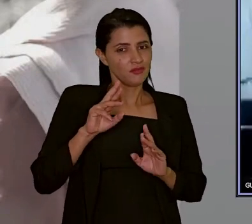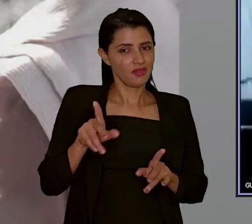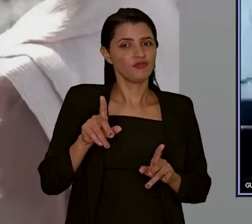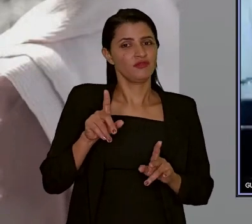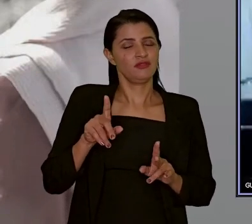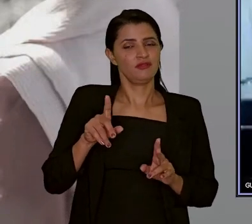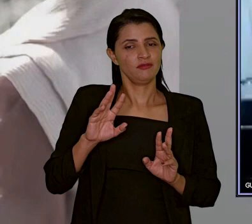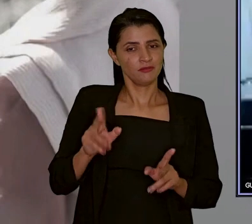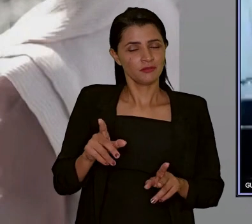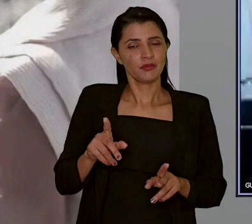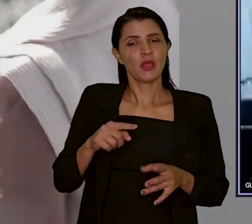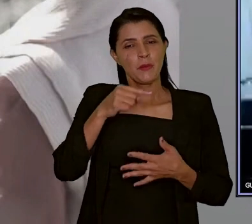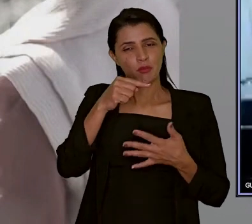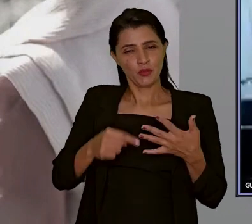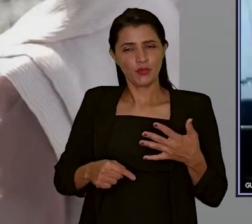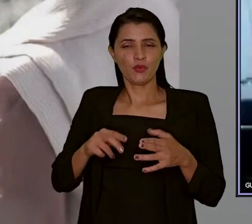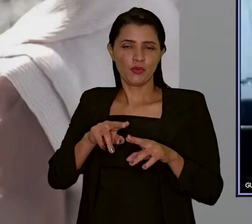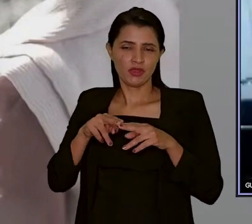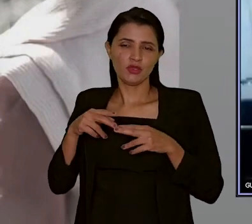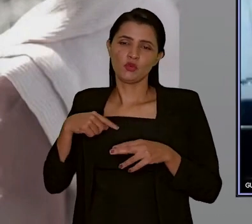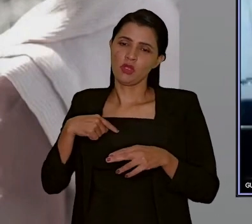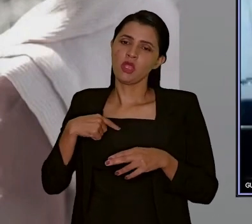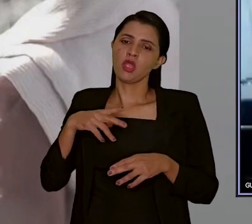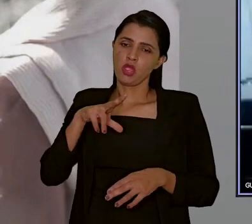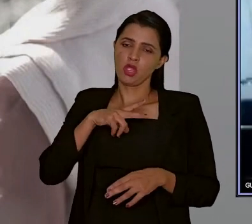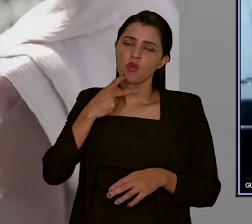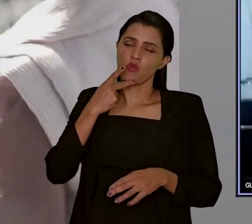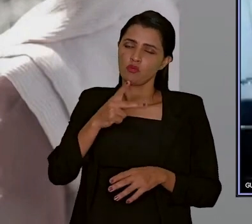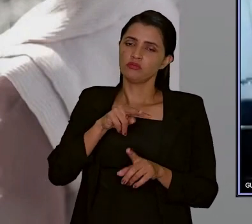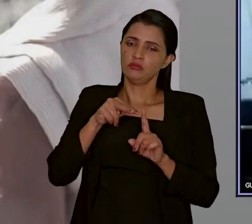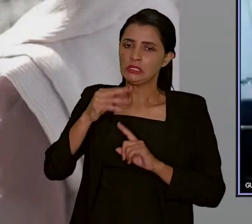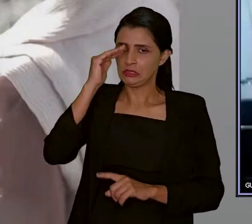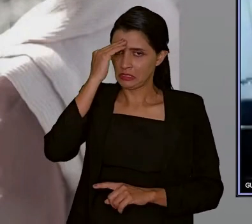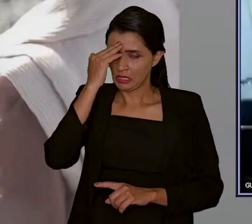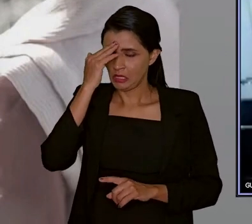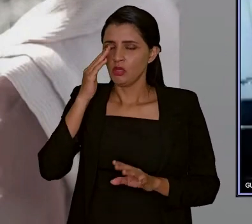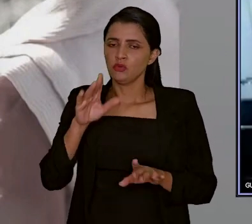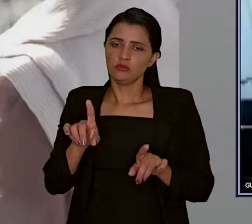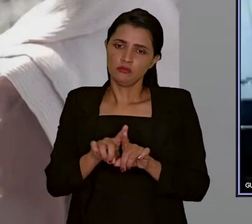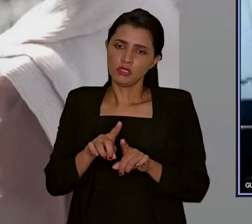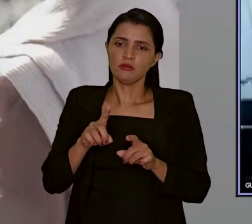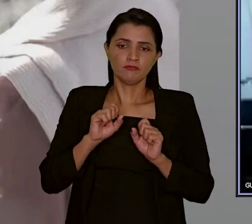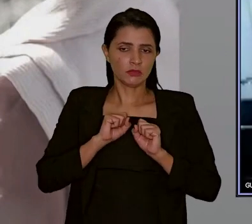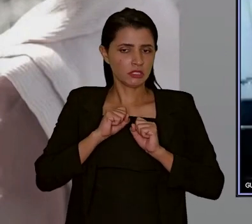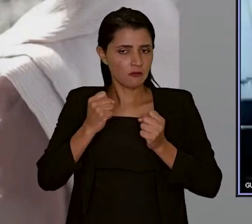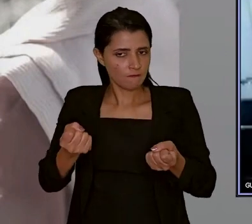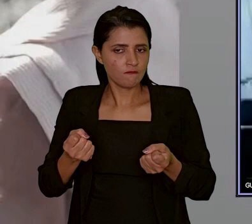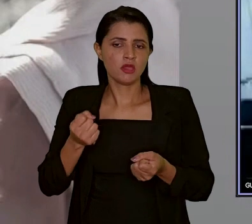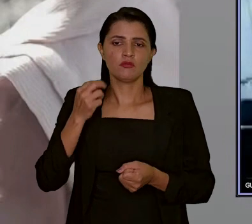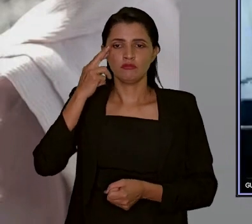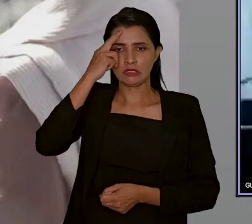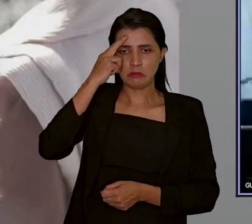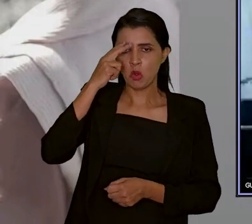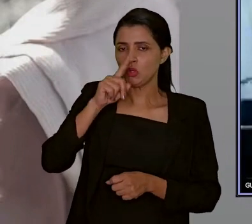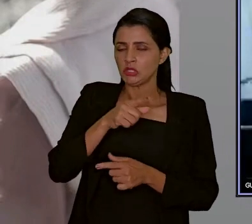esses motivos, doutor Wellington, eu particularmente entendo e venho defendendo essa hipótese em que não há